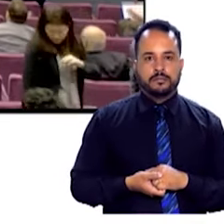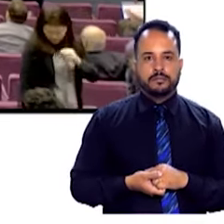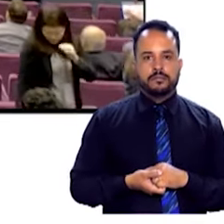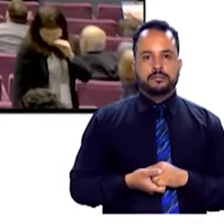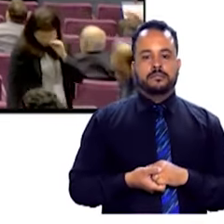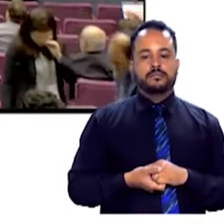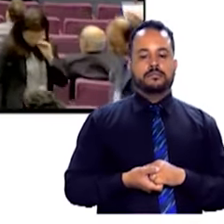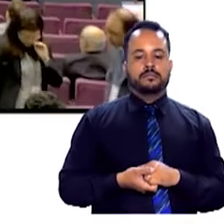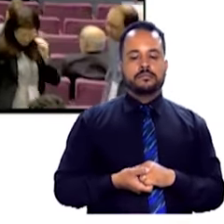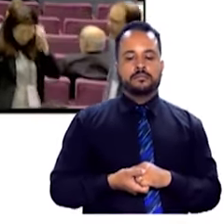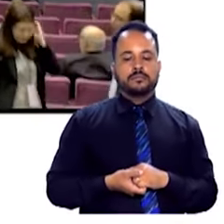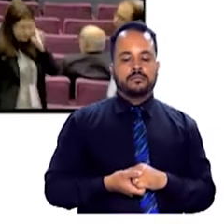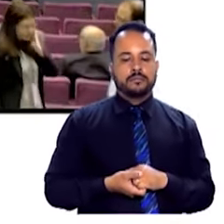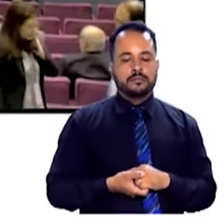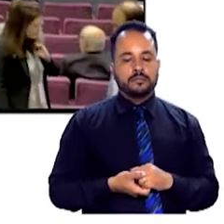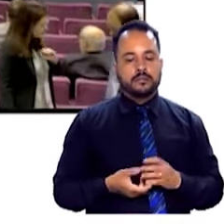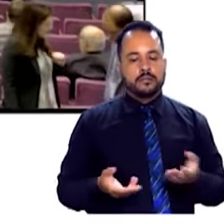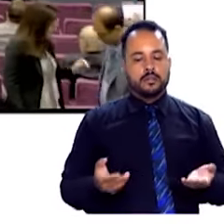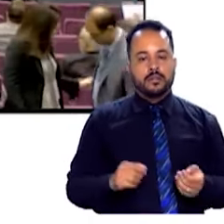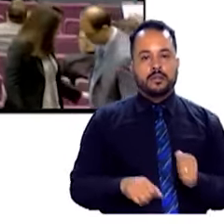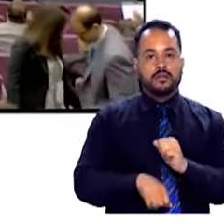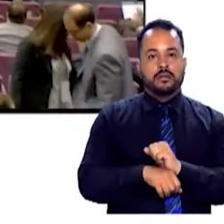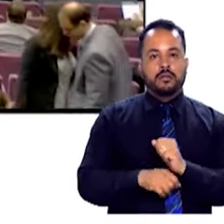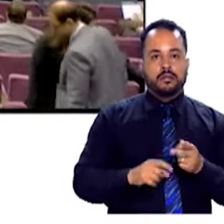em instantes segundo